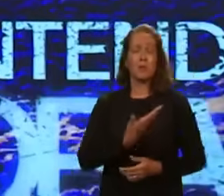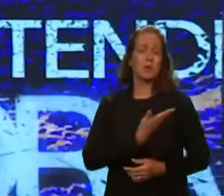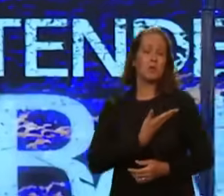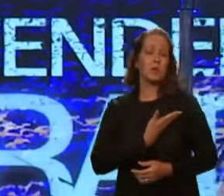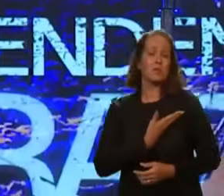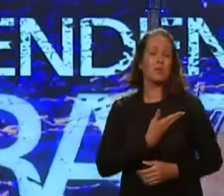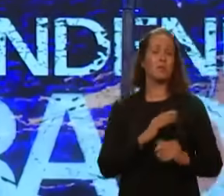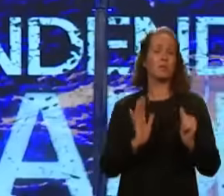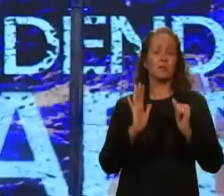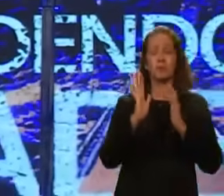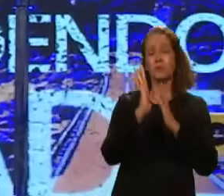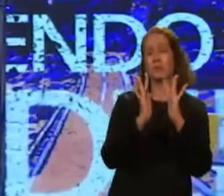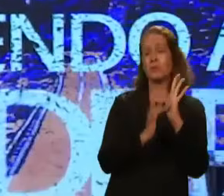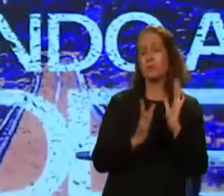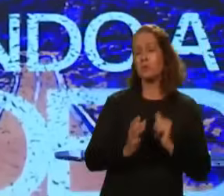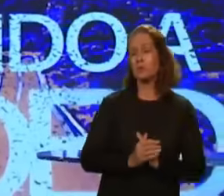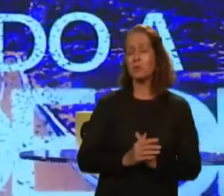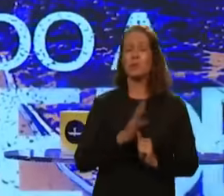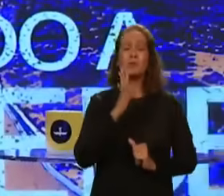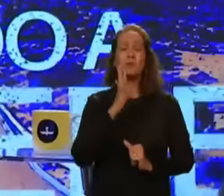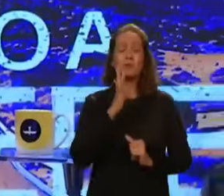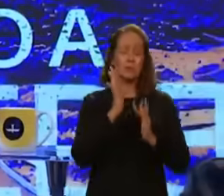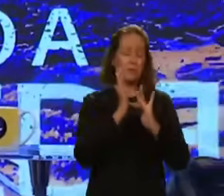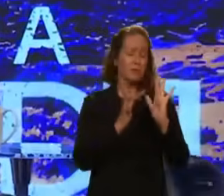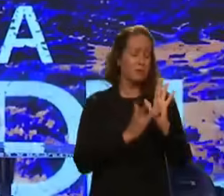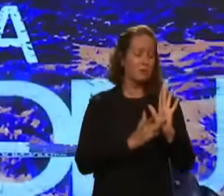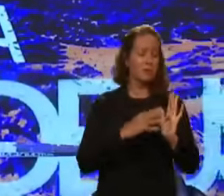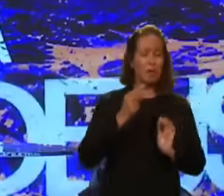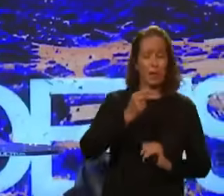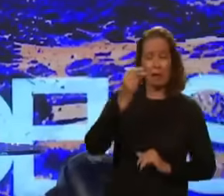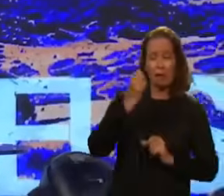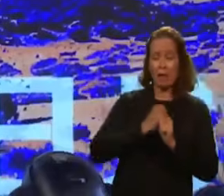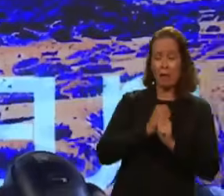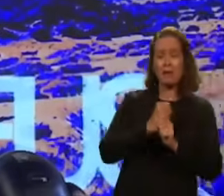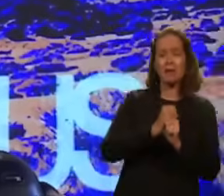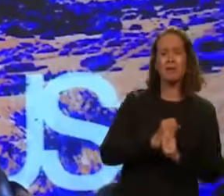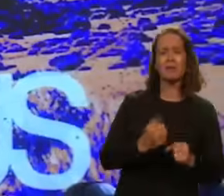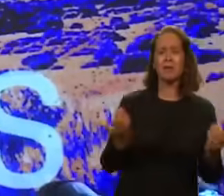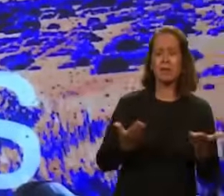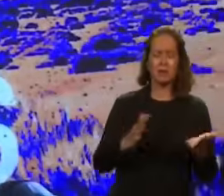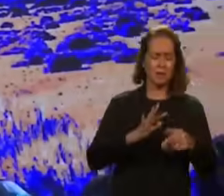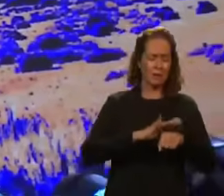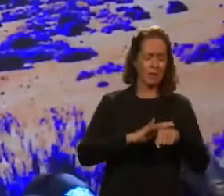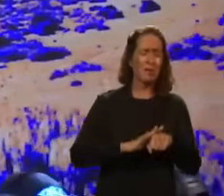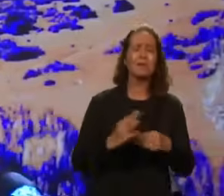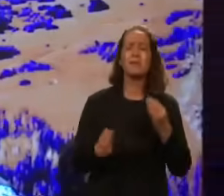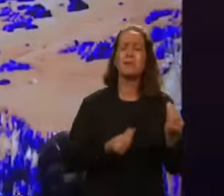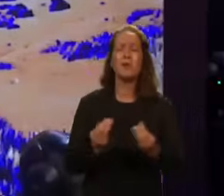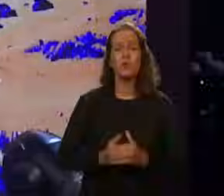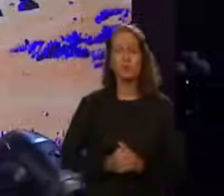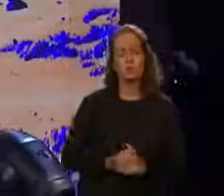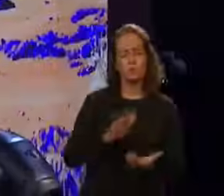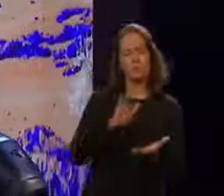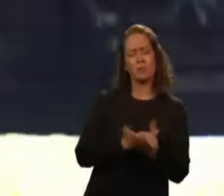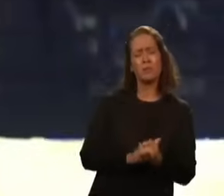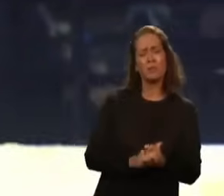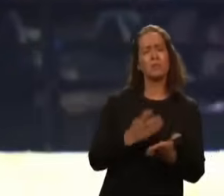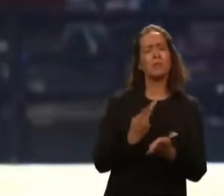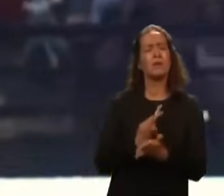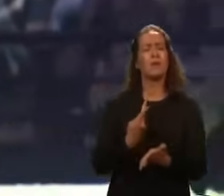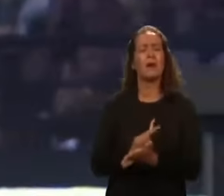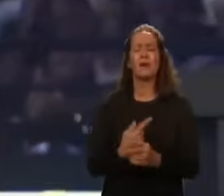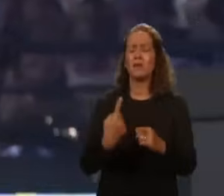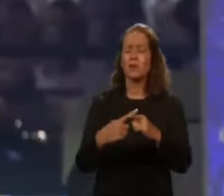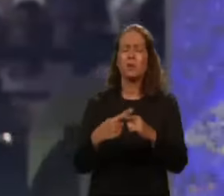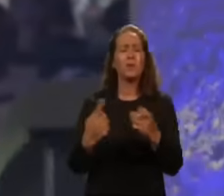Jesus há 820 anos, agora eu pego uma doença. Como pode? Por quê? Meu casamento deu errado? Por quê? Que estão falando